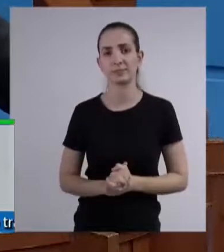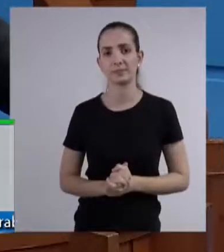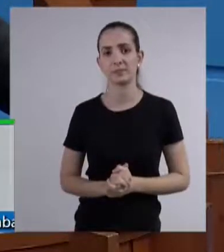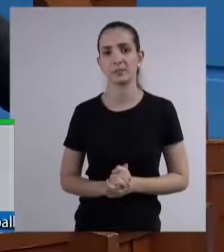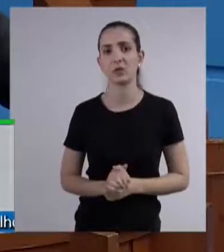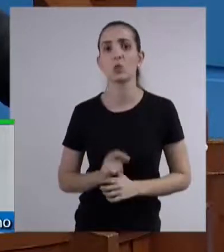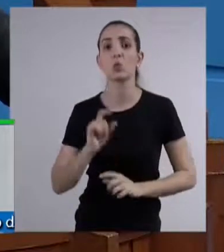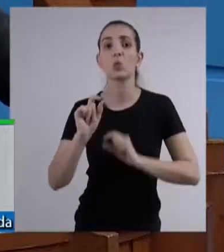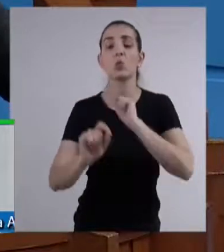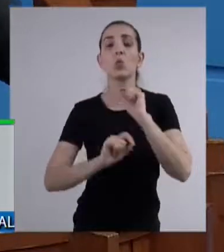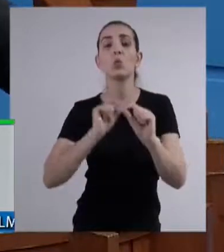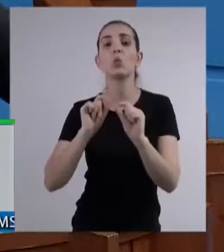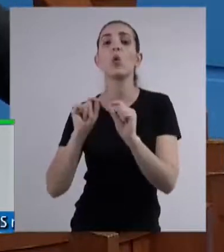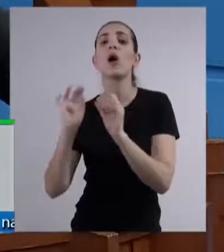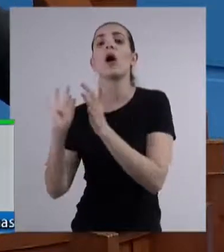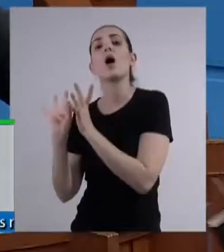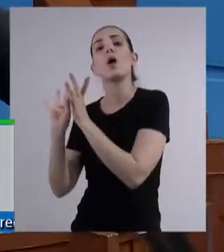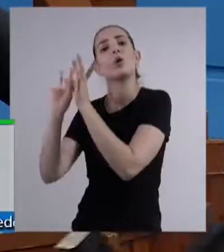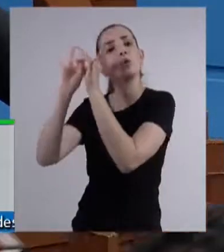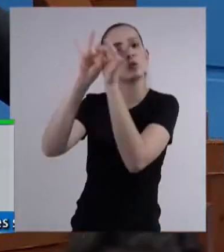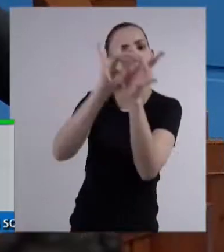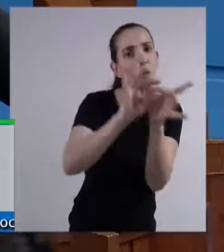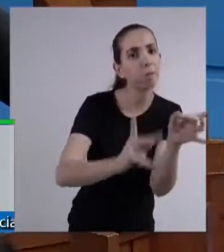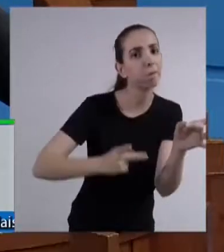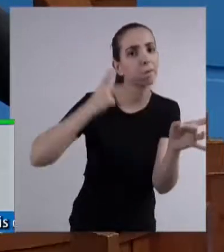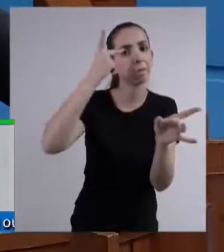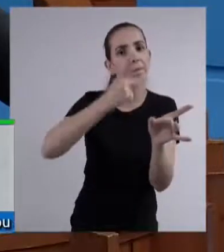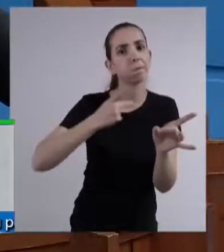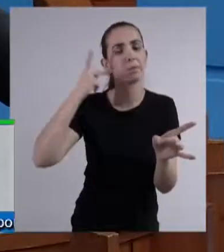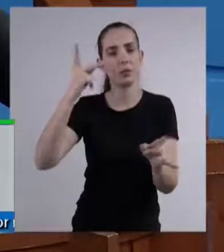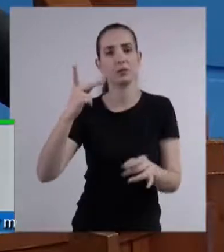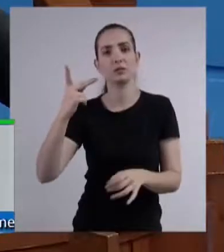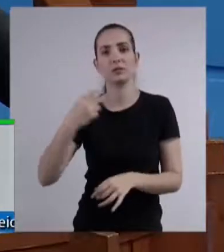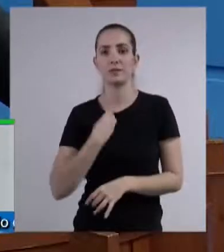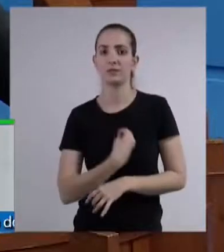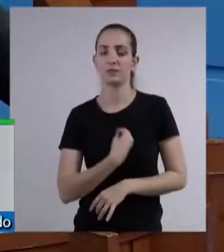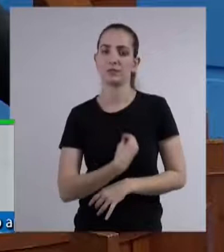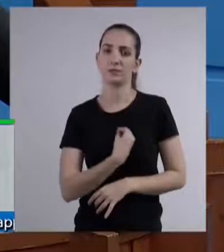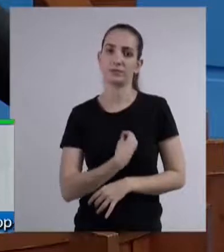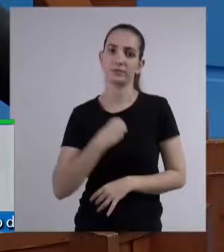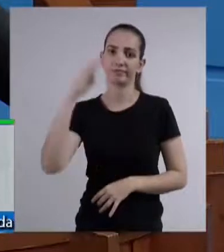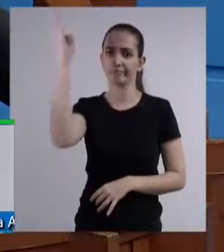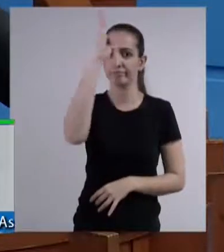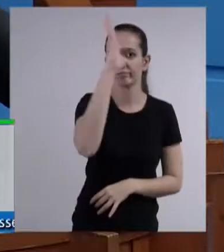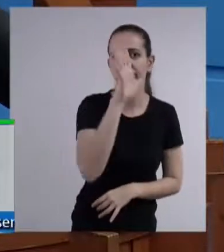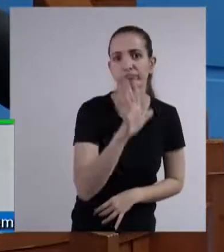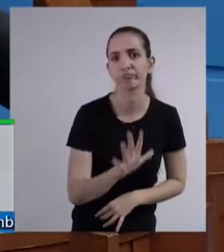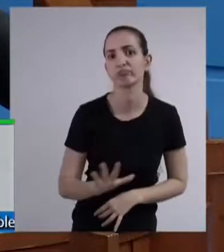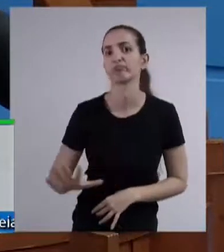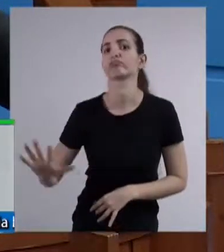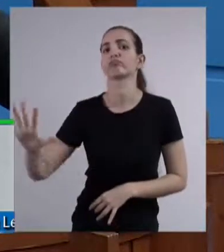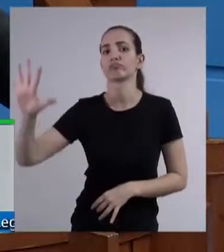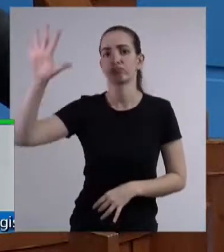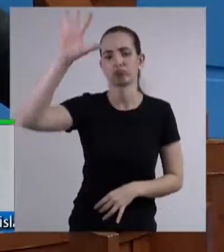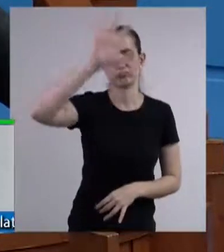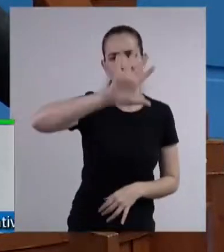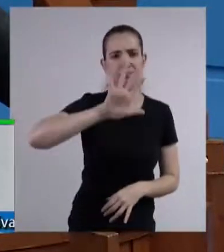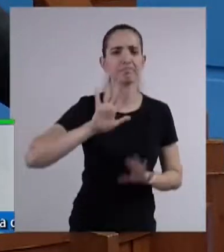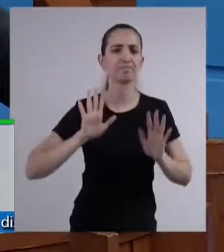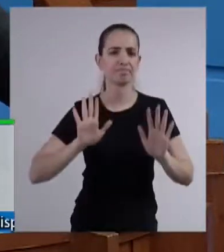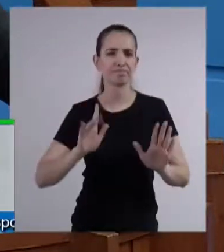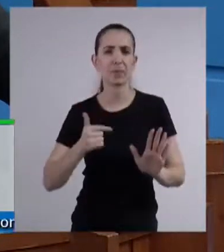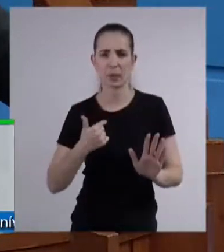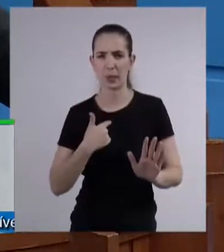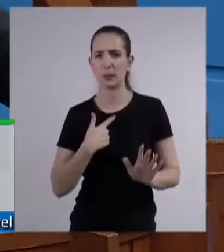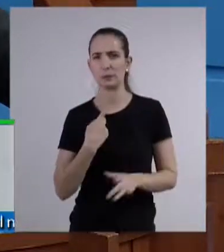sobre a conjuntura política que nós estamos vivendo no nosso país. Eu penso que